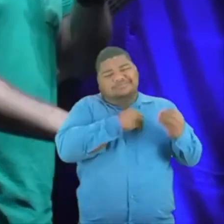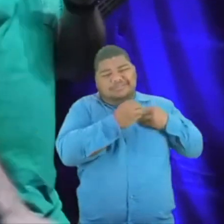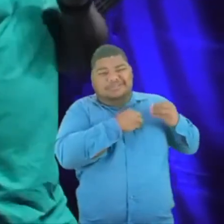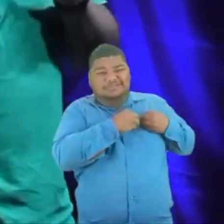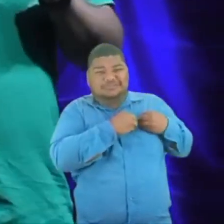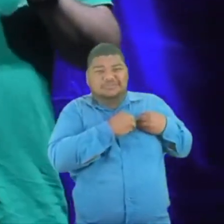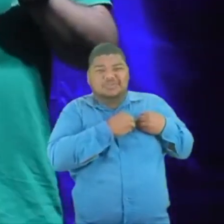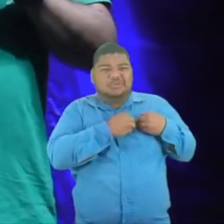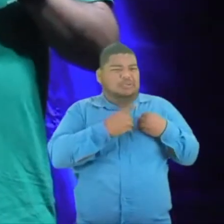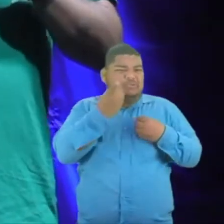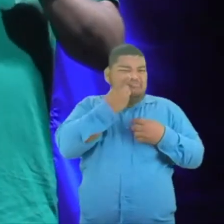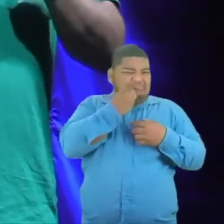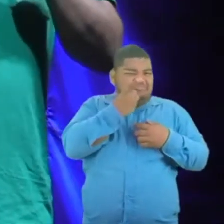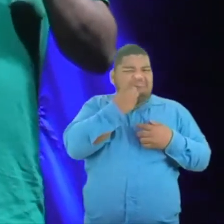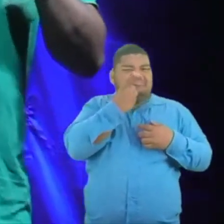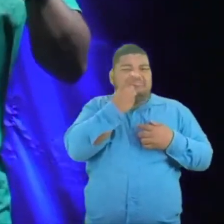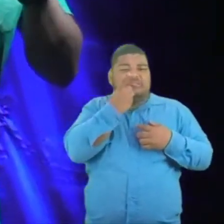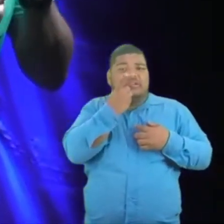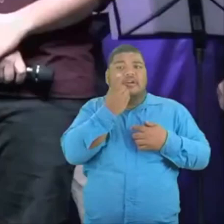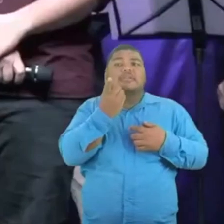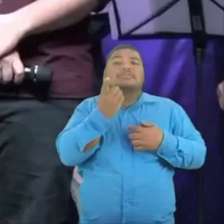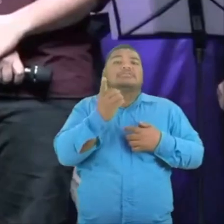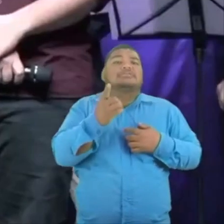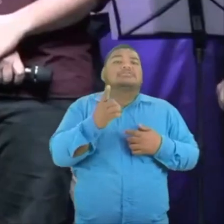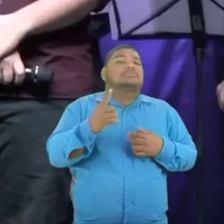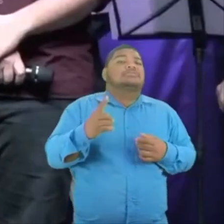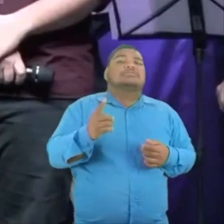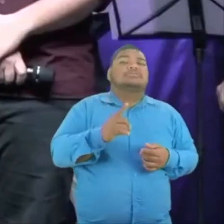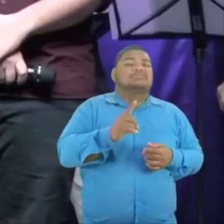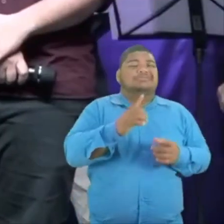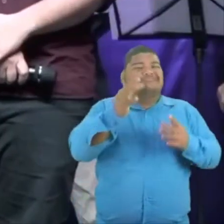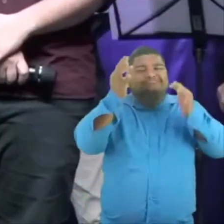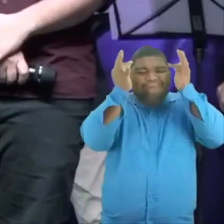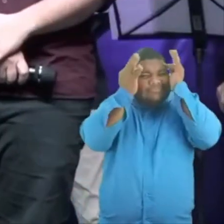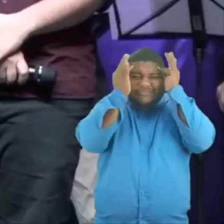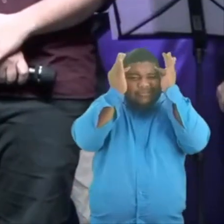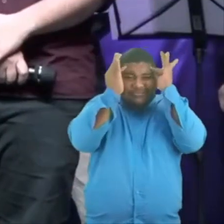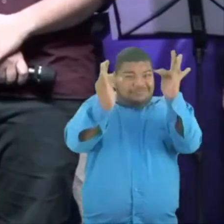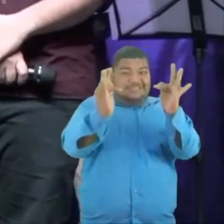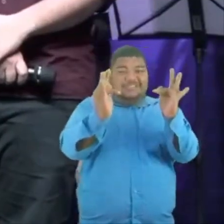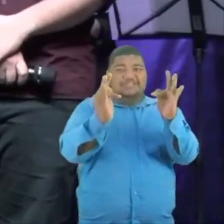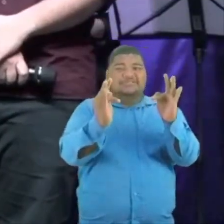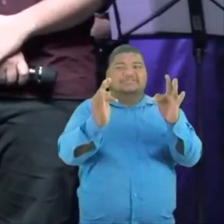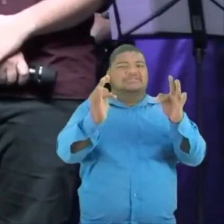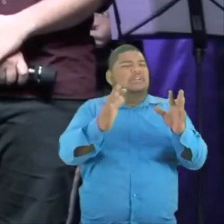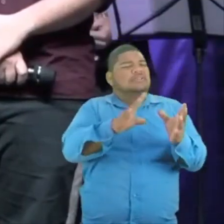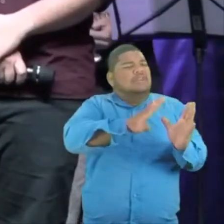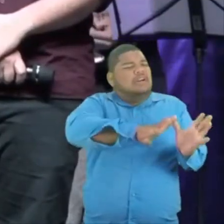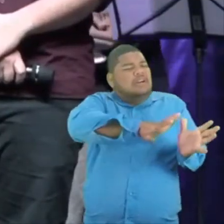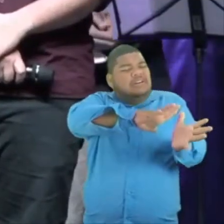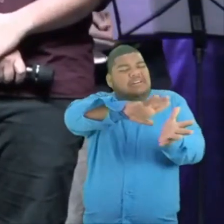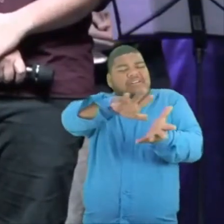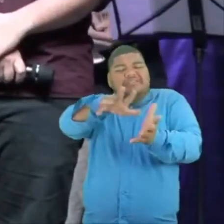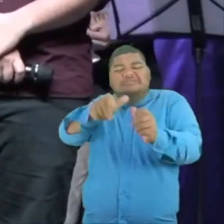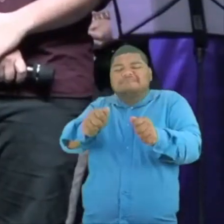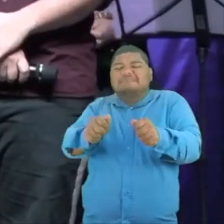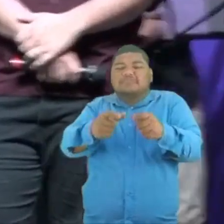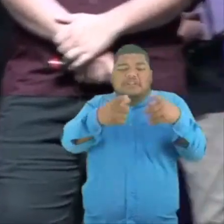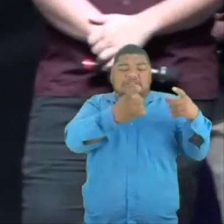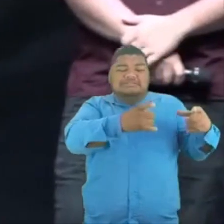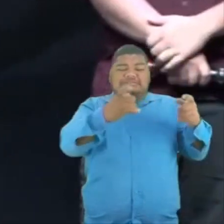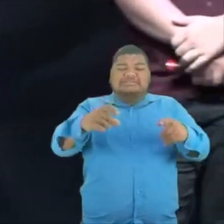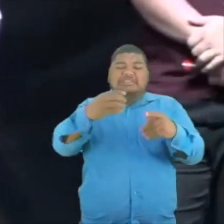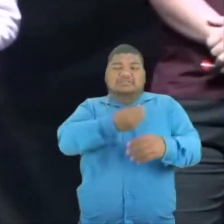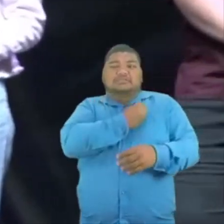os dias. Nós somos infiéis em diversas áreas das nossas vidas para com o Senhor. Mas